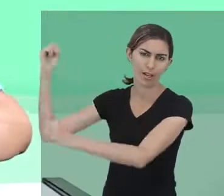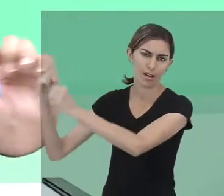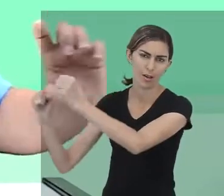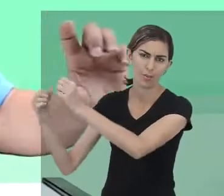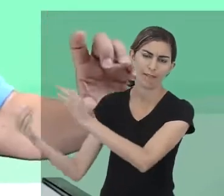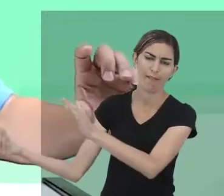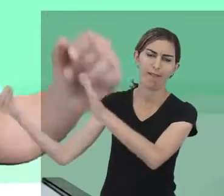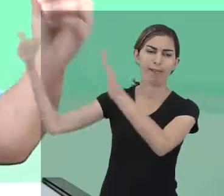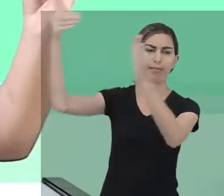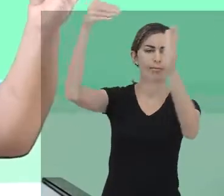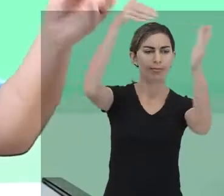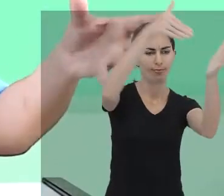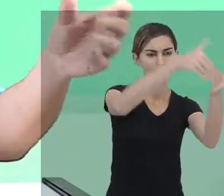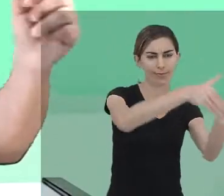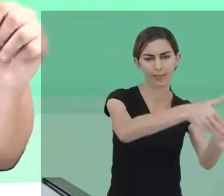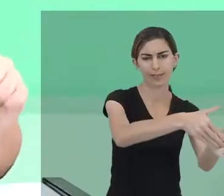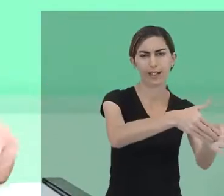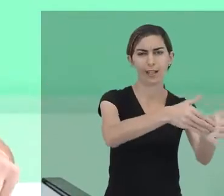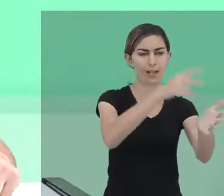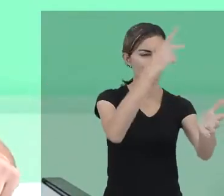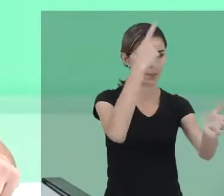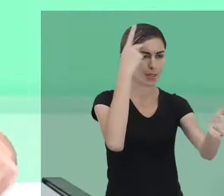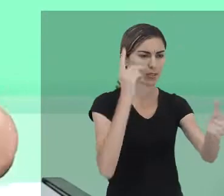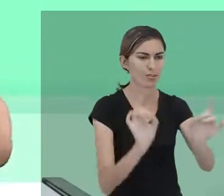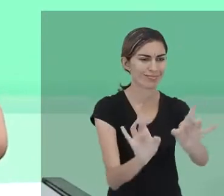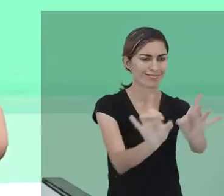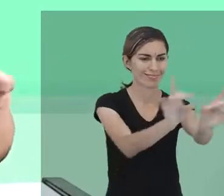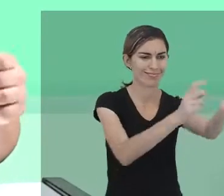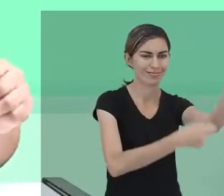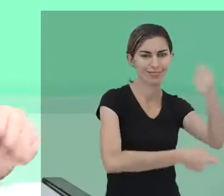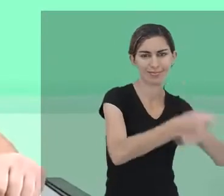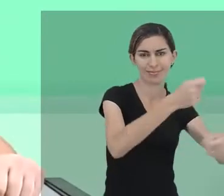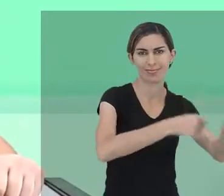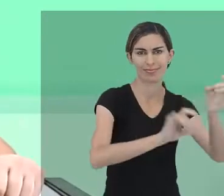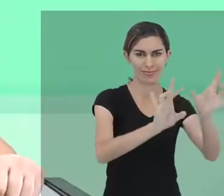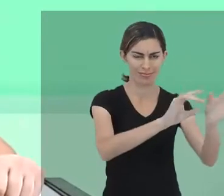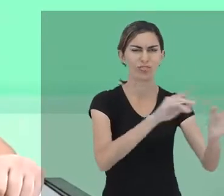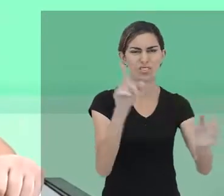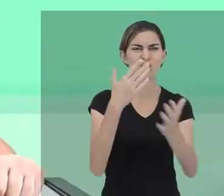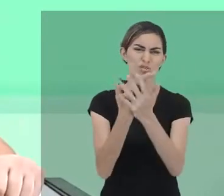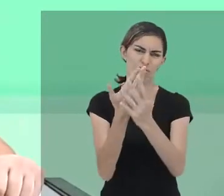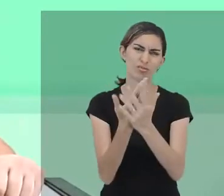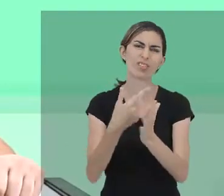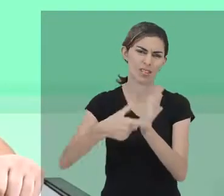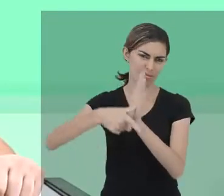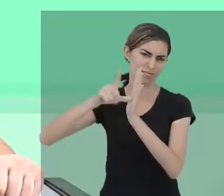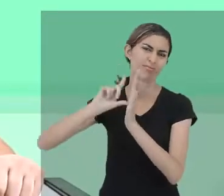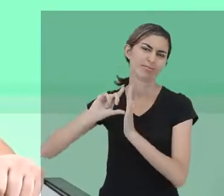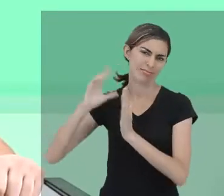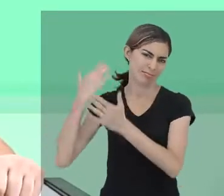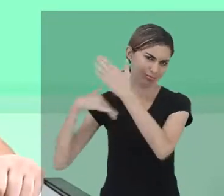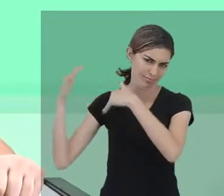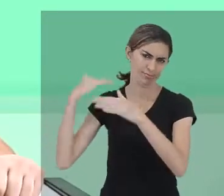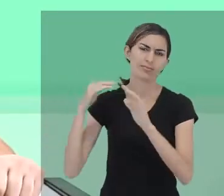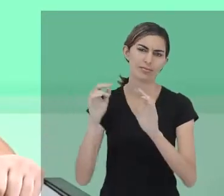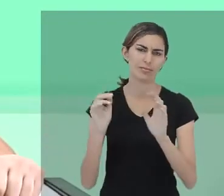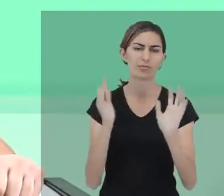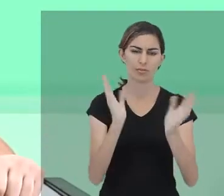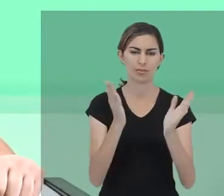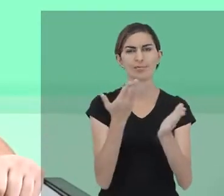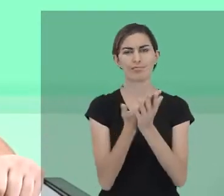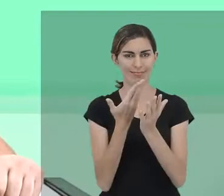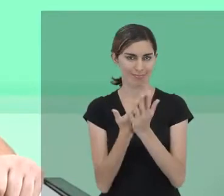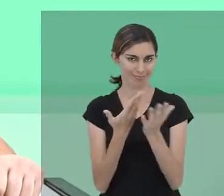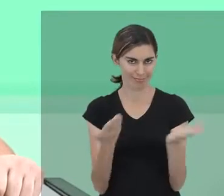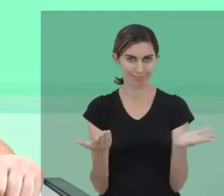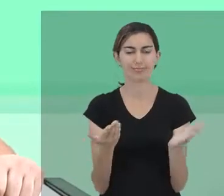até chegar no consumidor final. Provavelmente vocês já estudaram isso em outros módulos, né? Se não